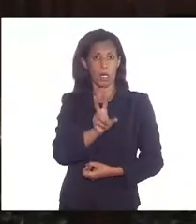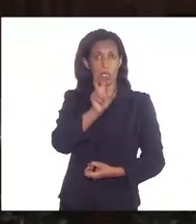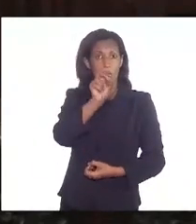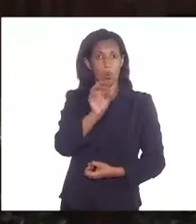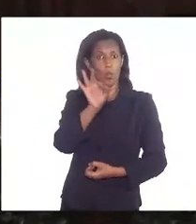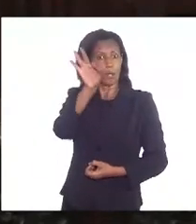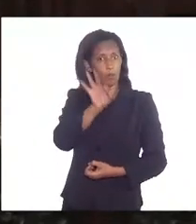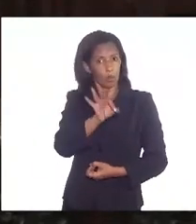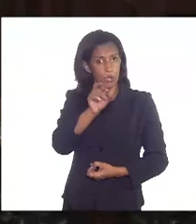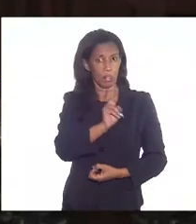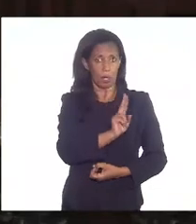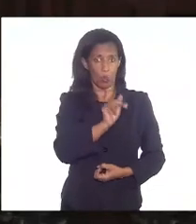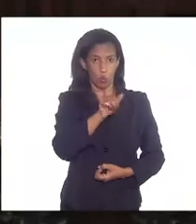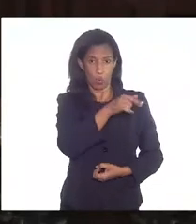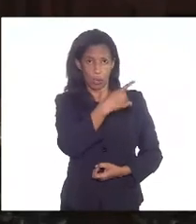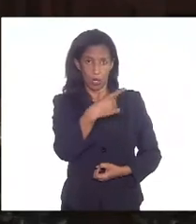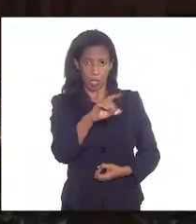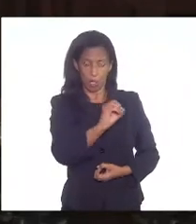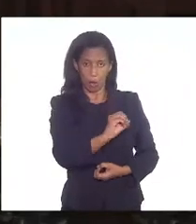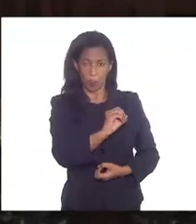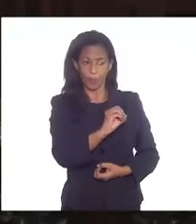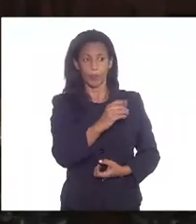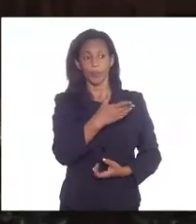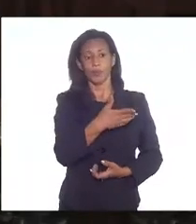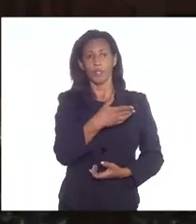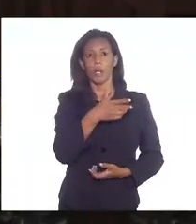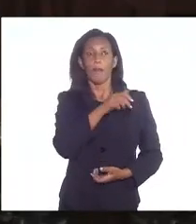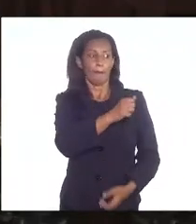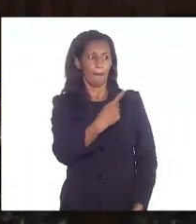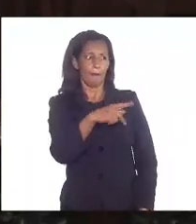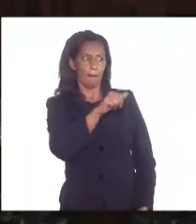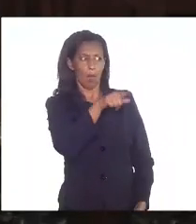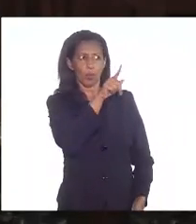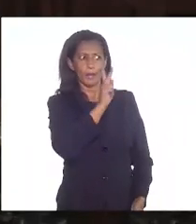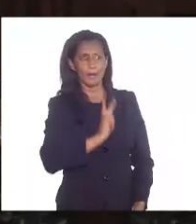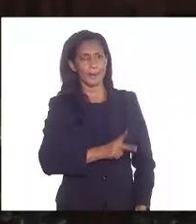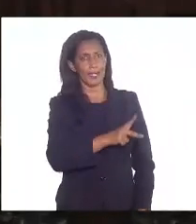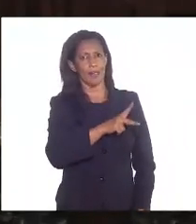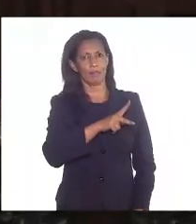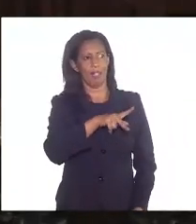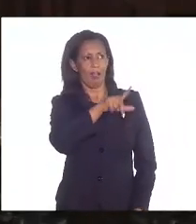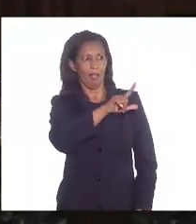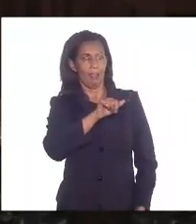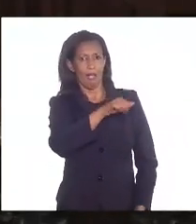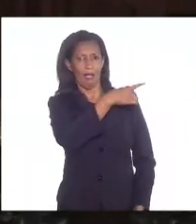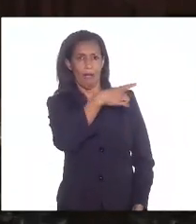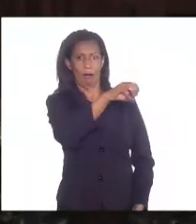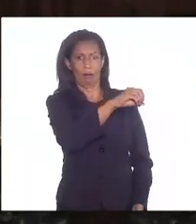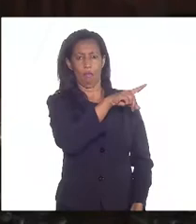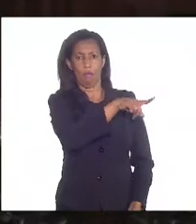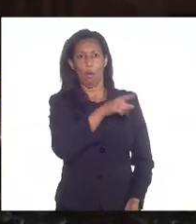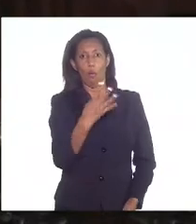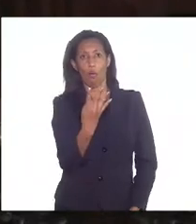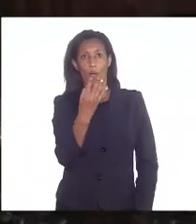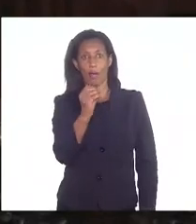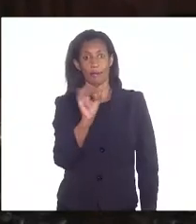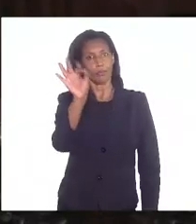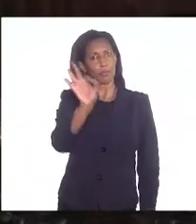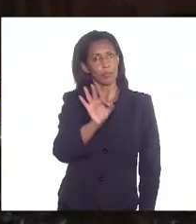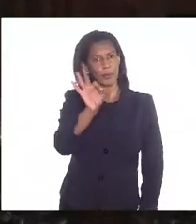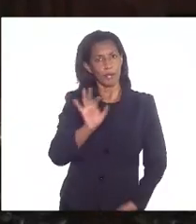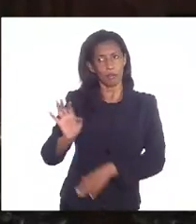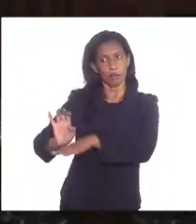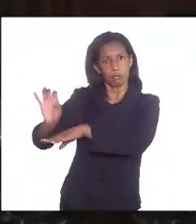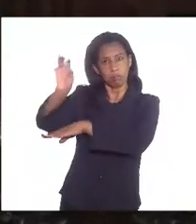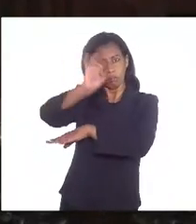50% para a União, Paulo Ganimi, que sempre leva a parte do leão, 40% para os estados,